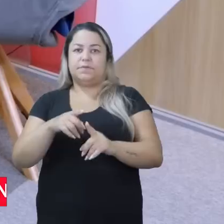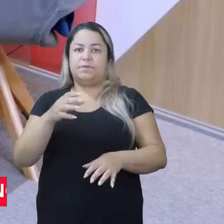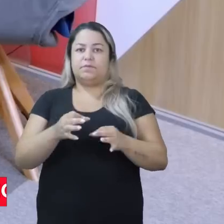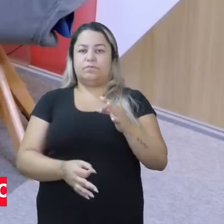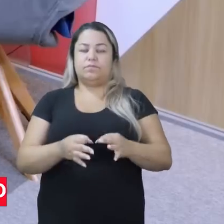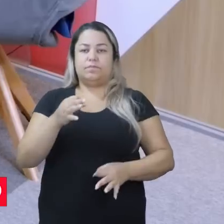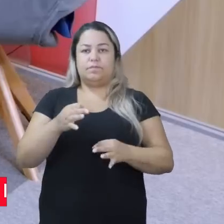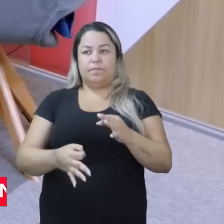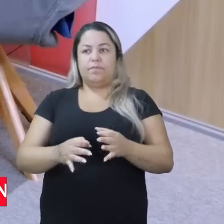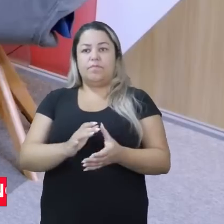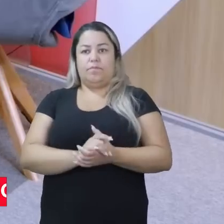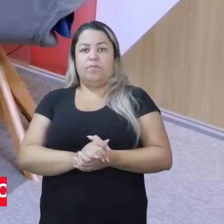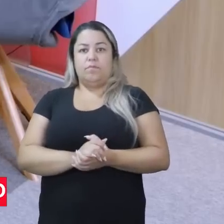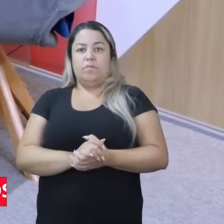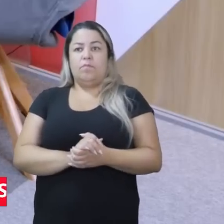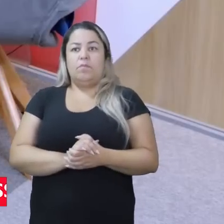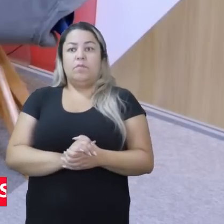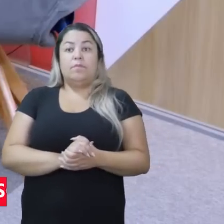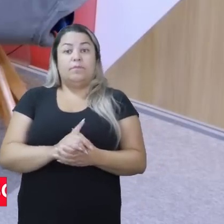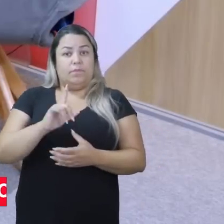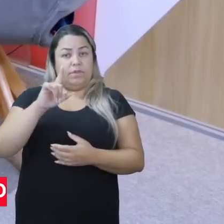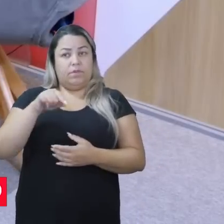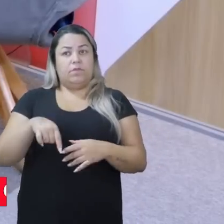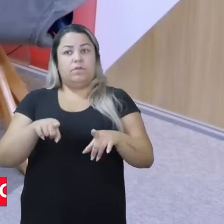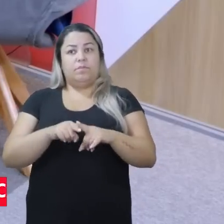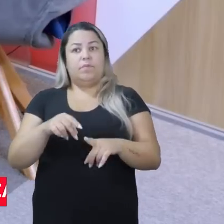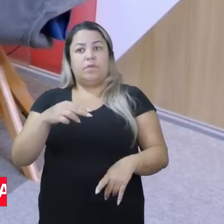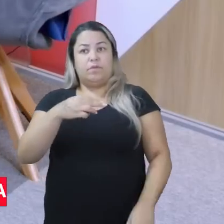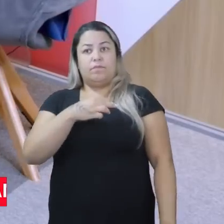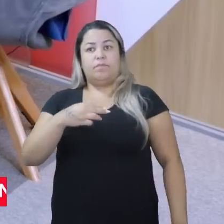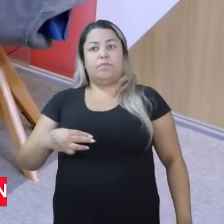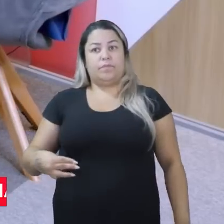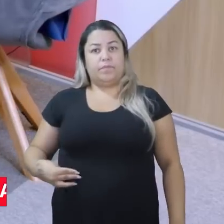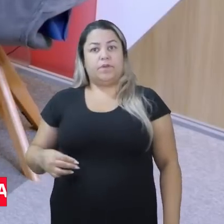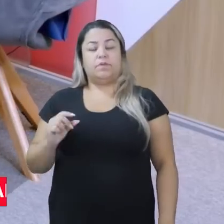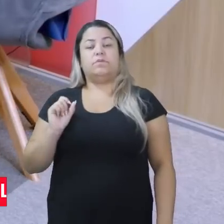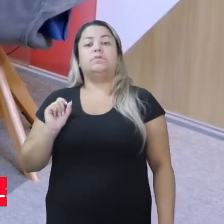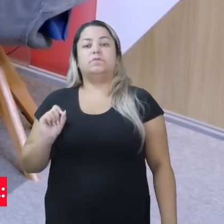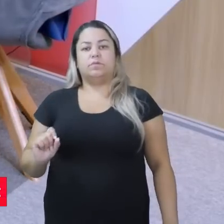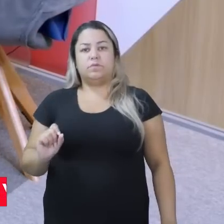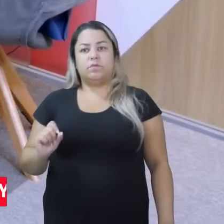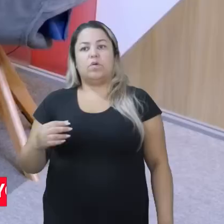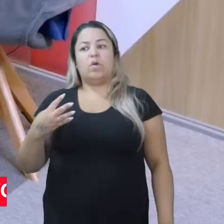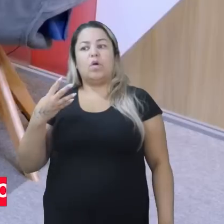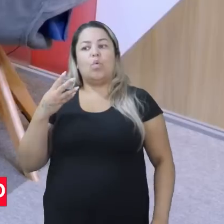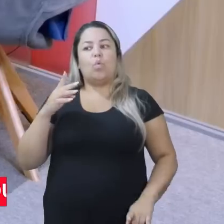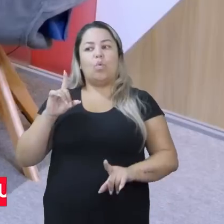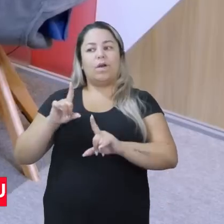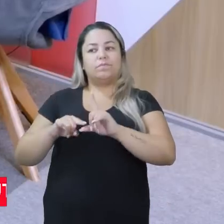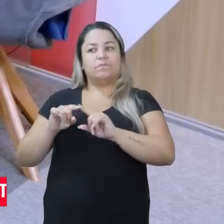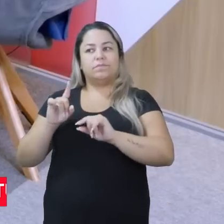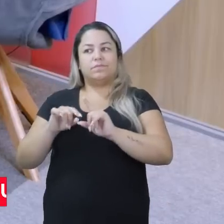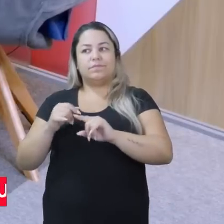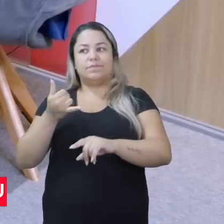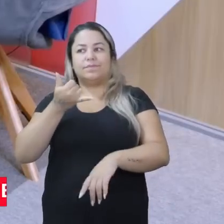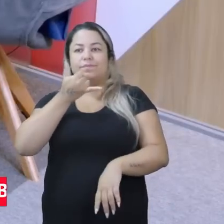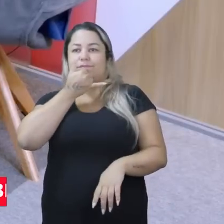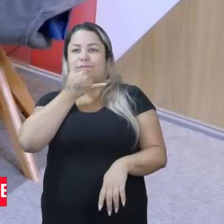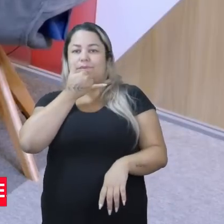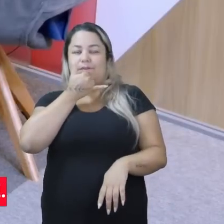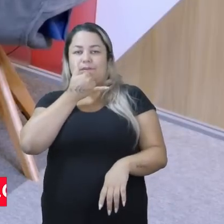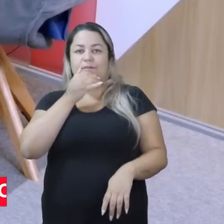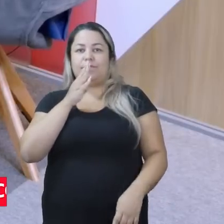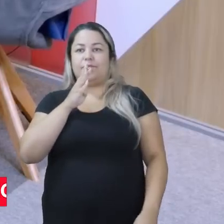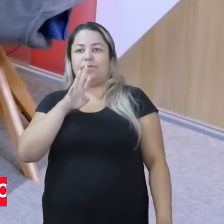julgamento. Ele é, né, no caso, o ministro, né, 4 estrelas, o Braga Neto, ele